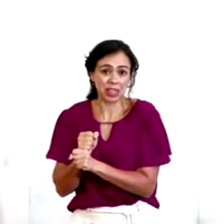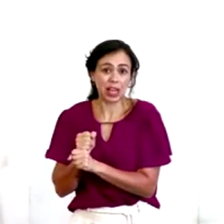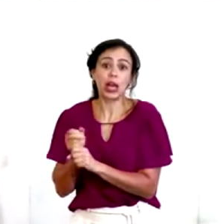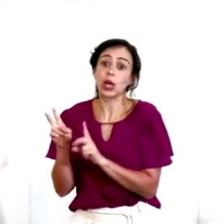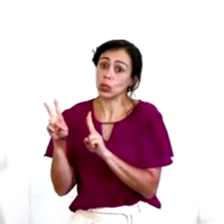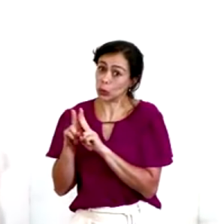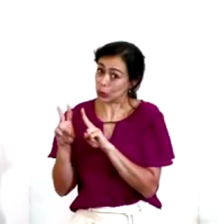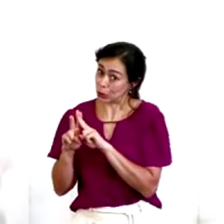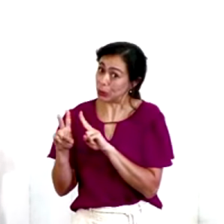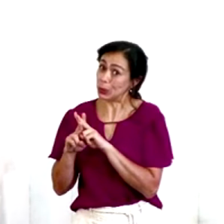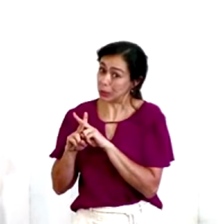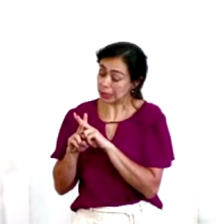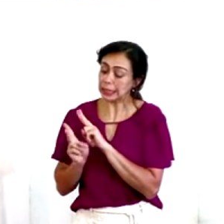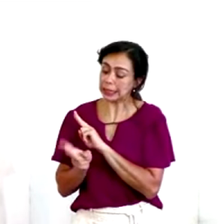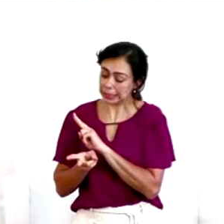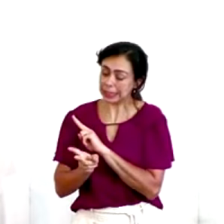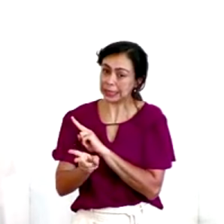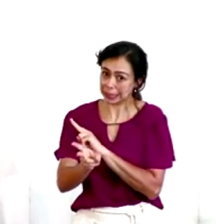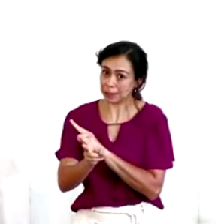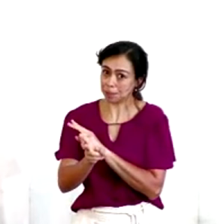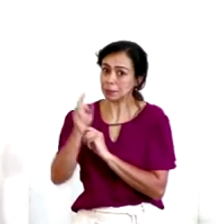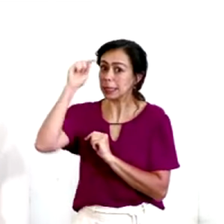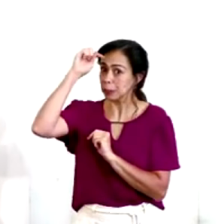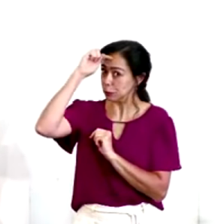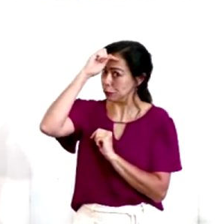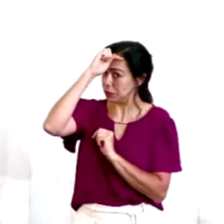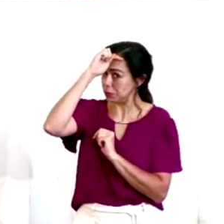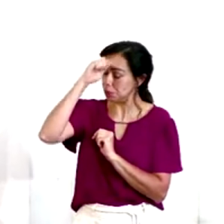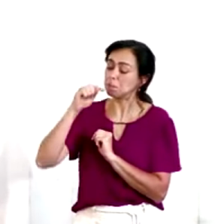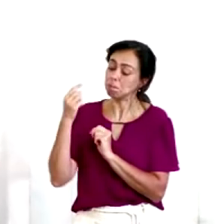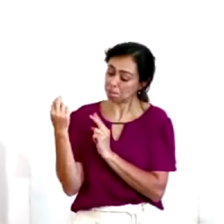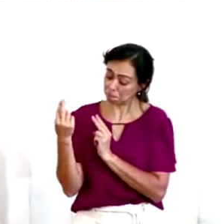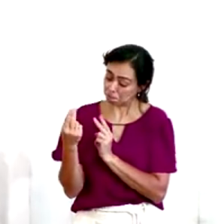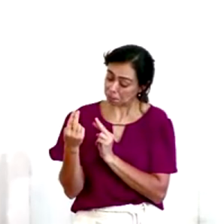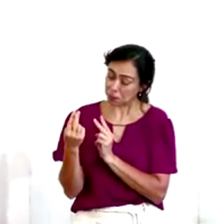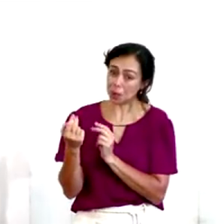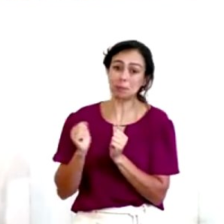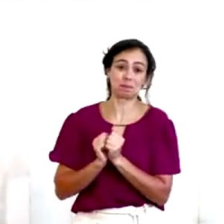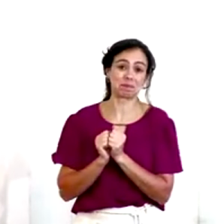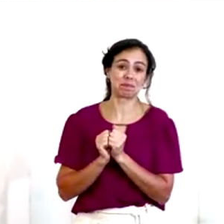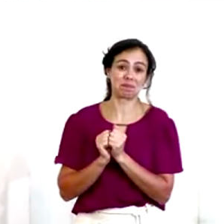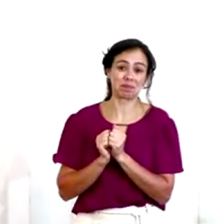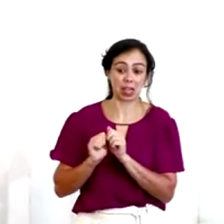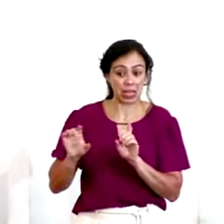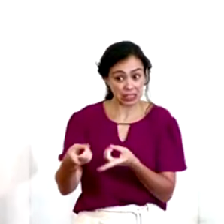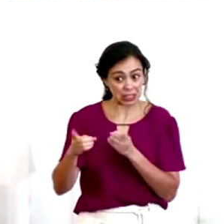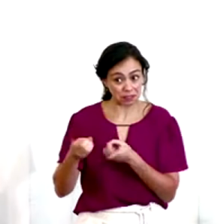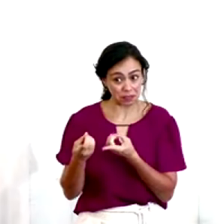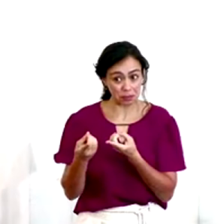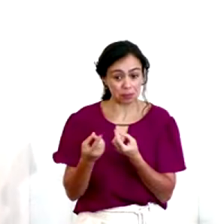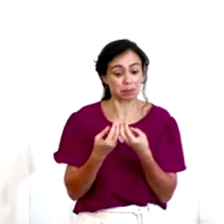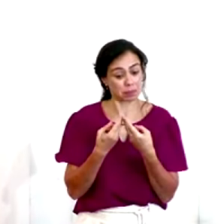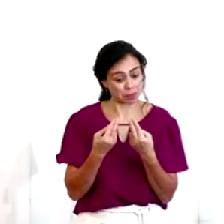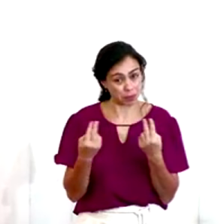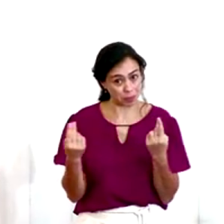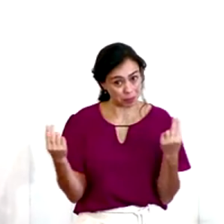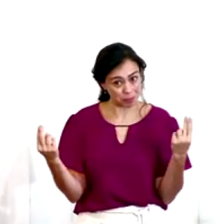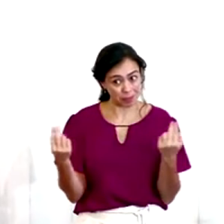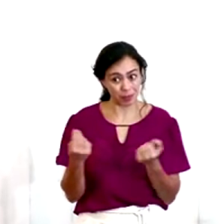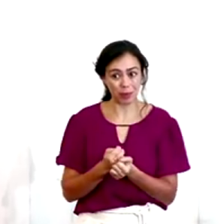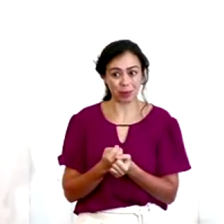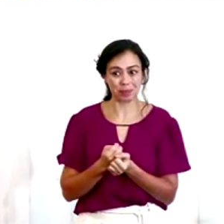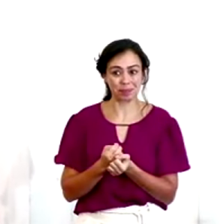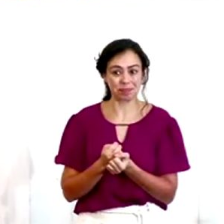lutas, as mesmas dificuldades, os mesmos desafios estão diante de